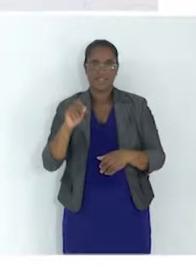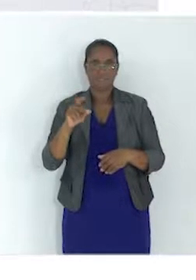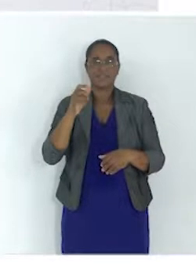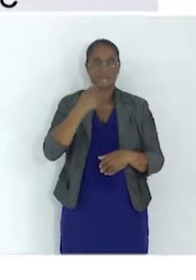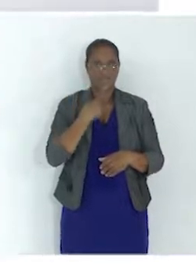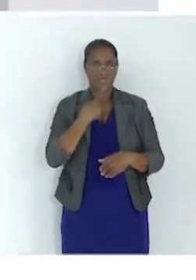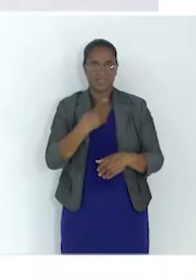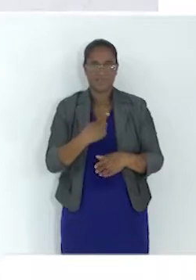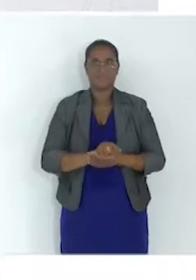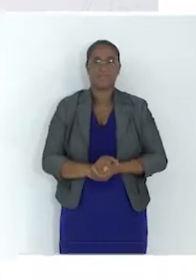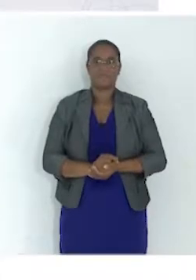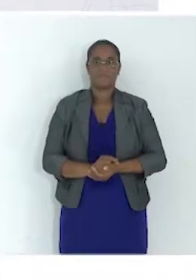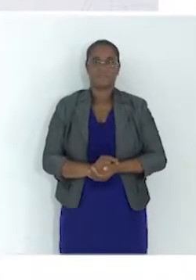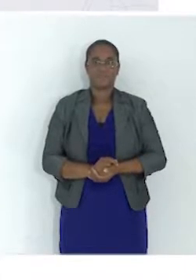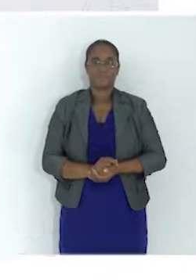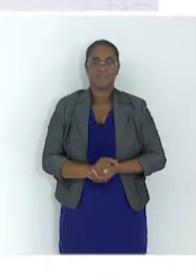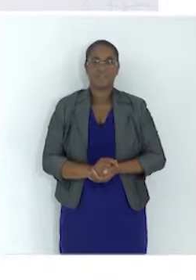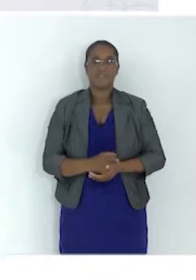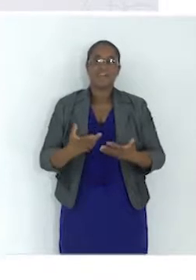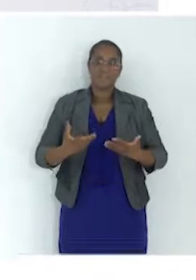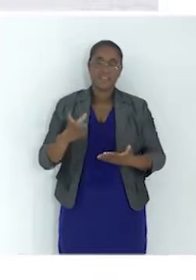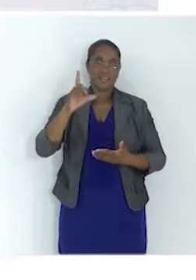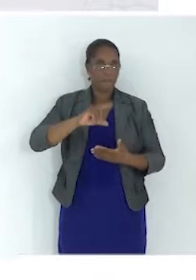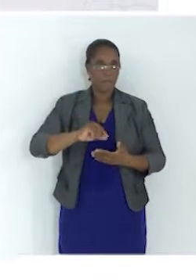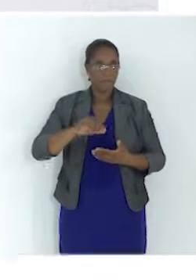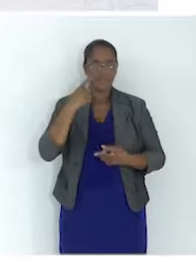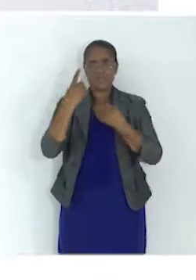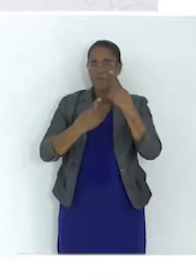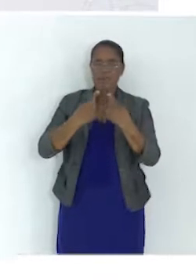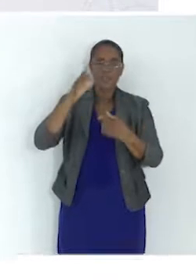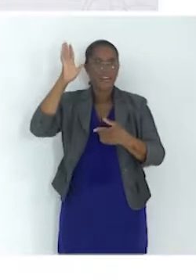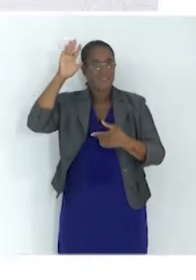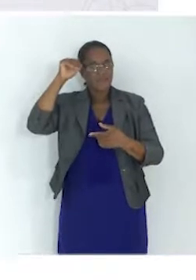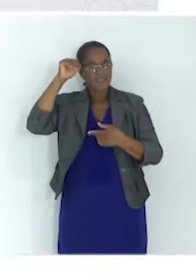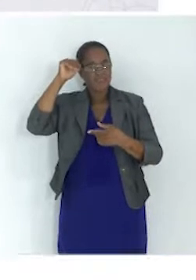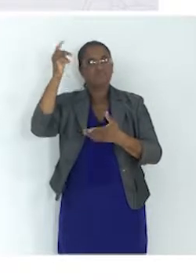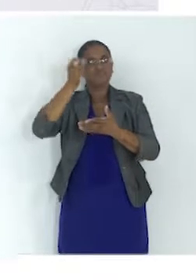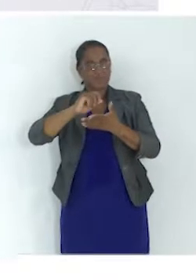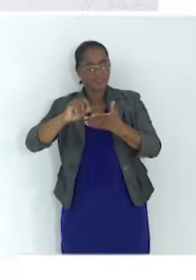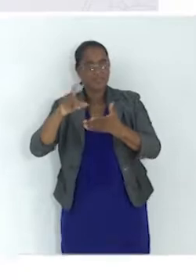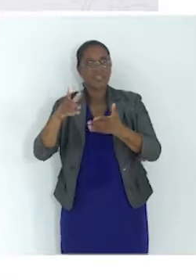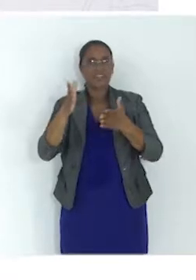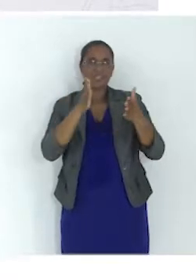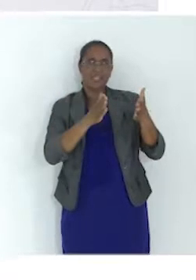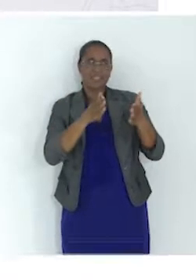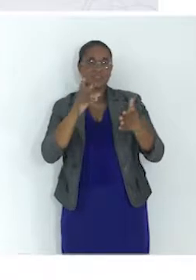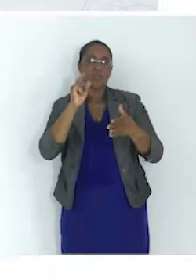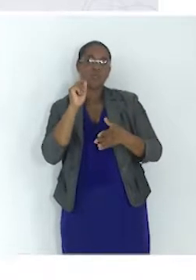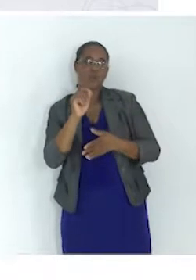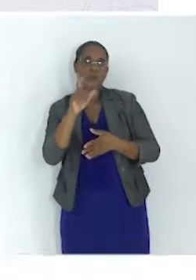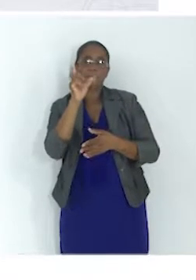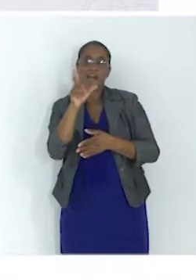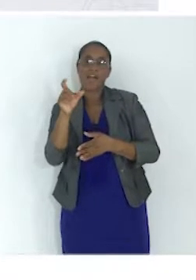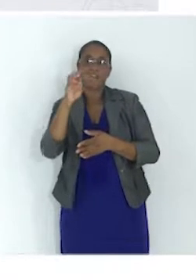no caso de alguns animais, acrescenta-se à direita do nome a palavra macho para referir o